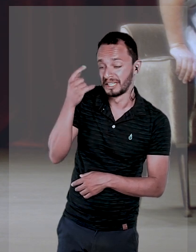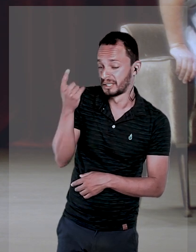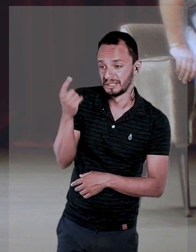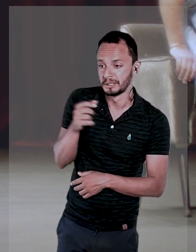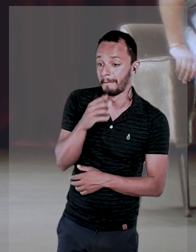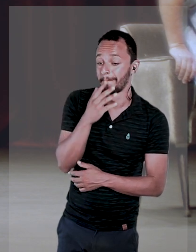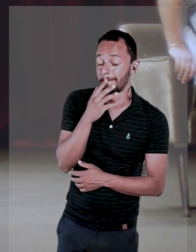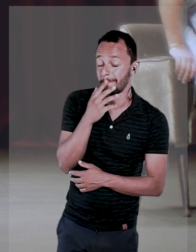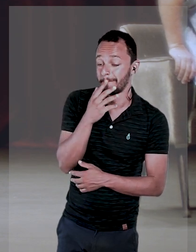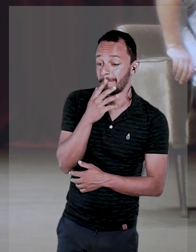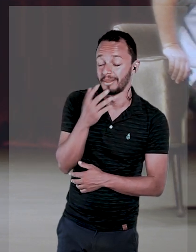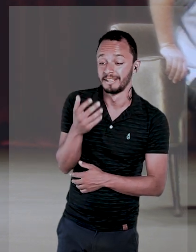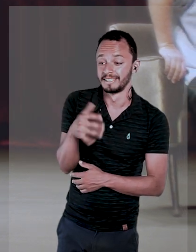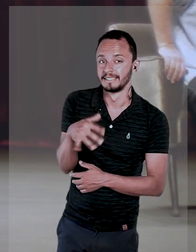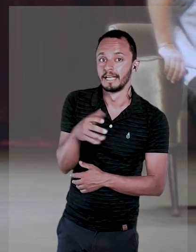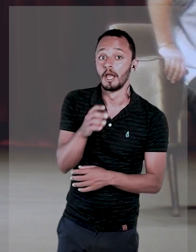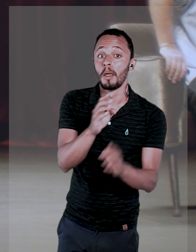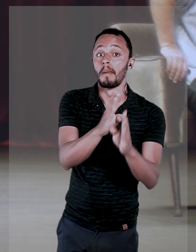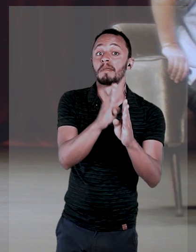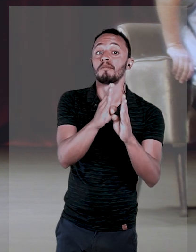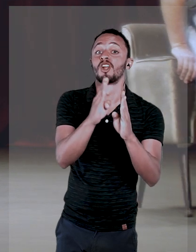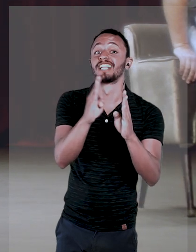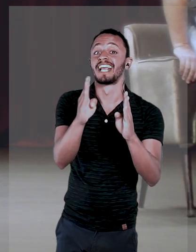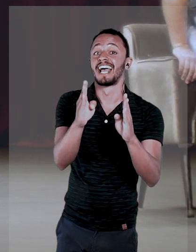uma japonesa?